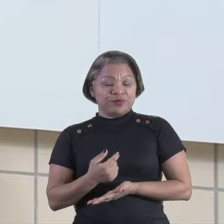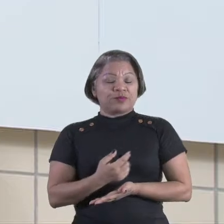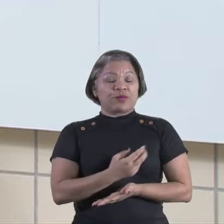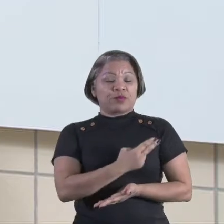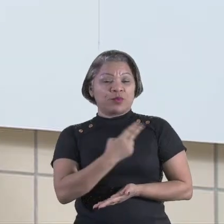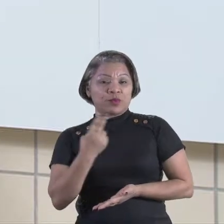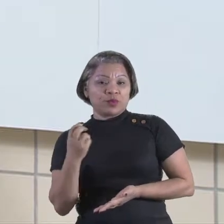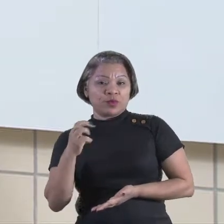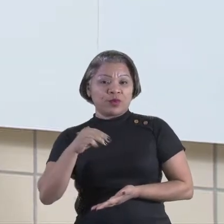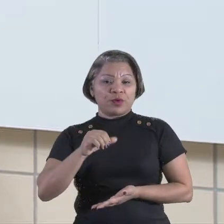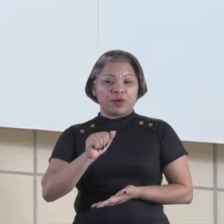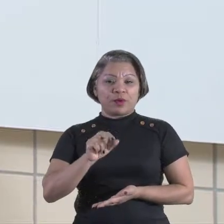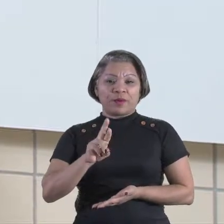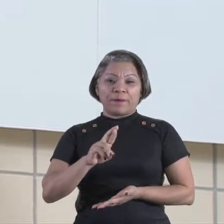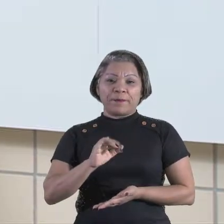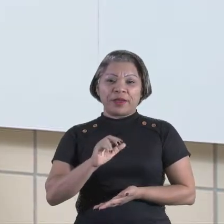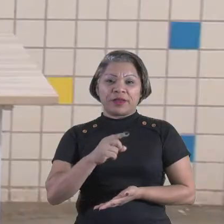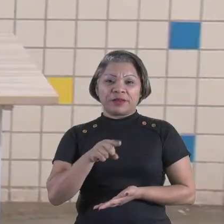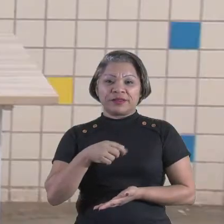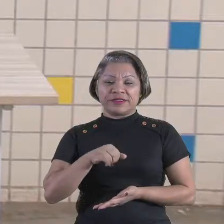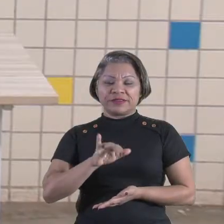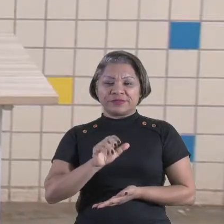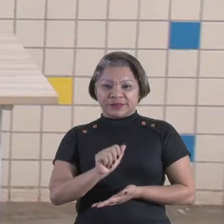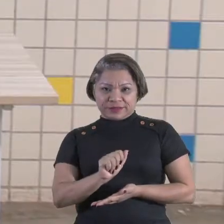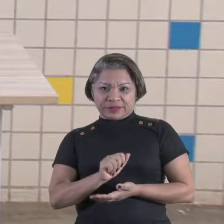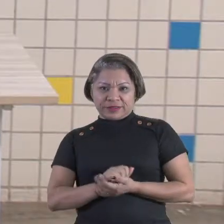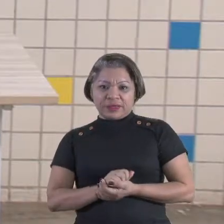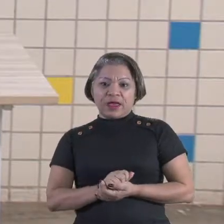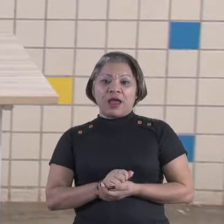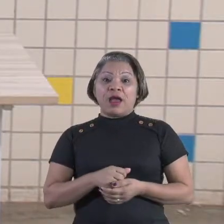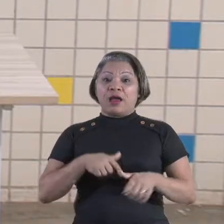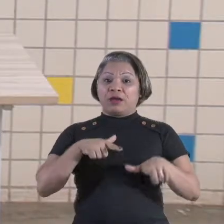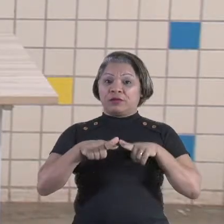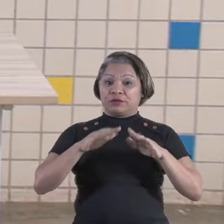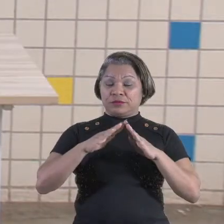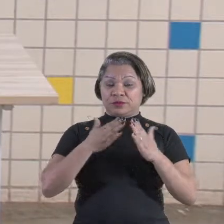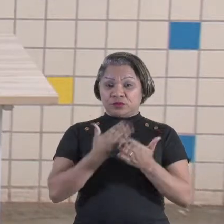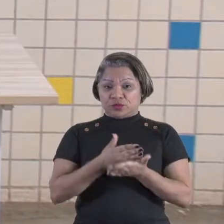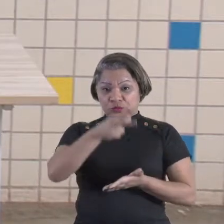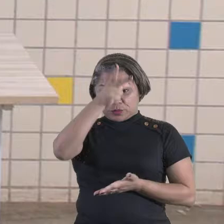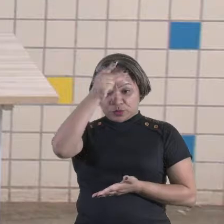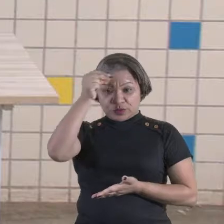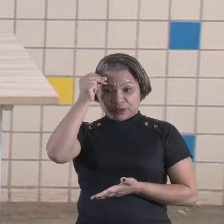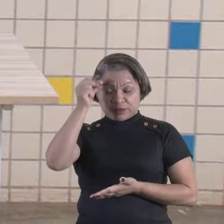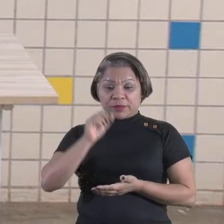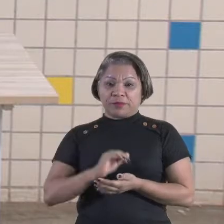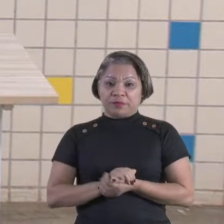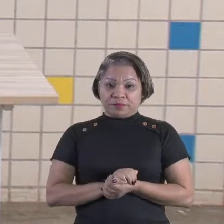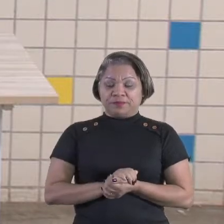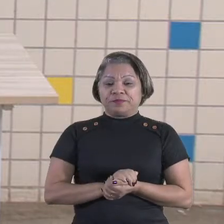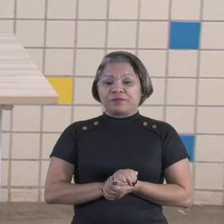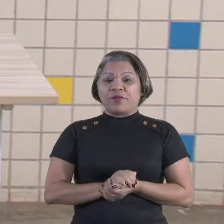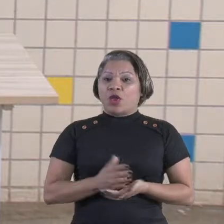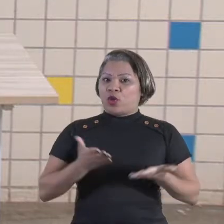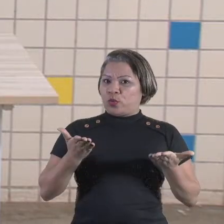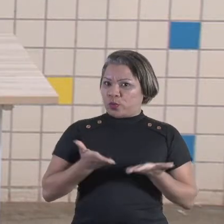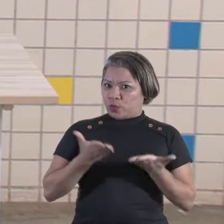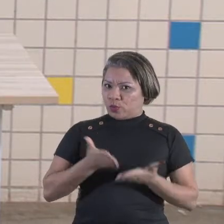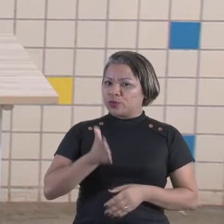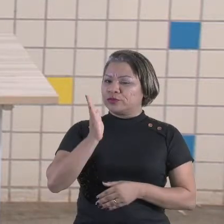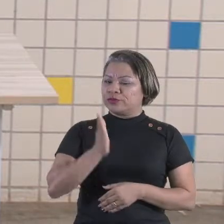sou professora da Rede Municipal da Escola Pastor Paulo Leivas Macalão. E hoje, como já disse,